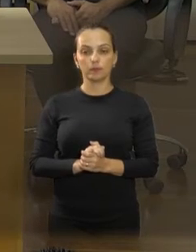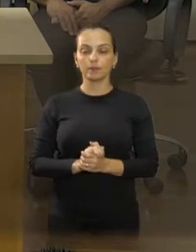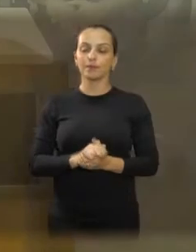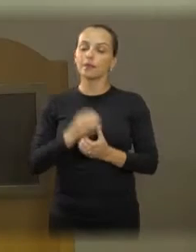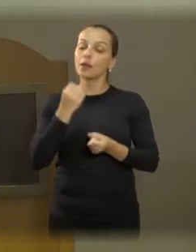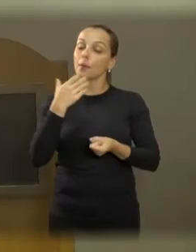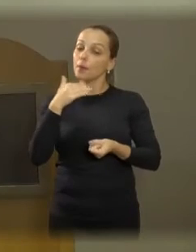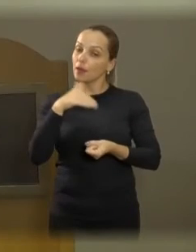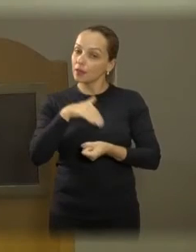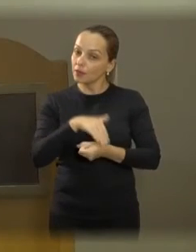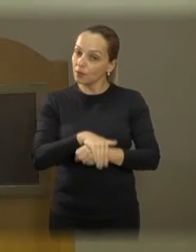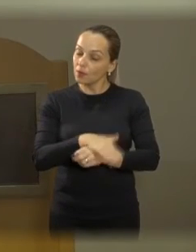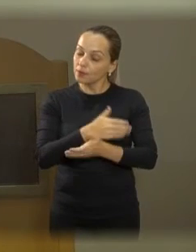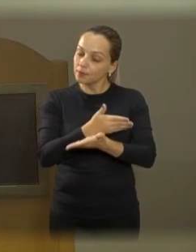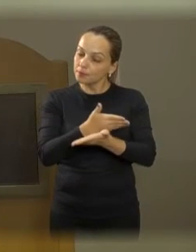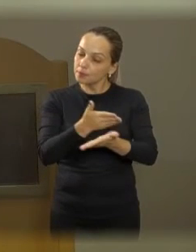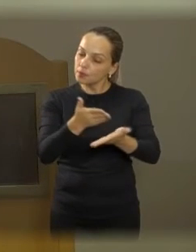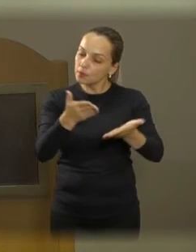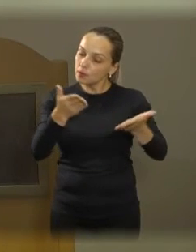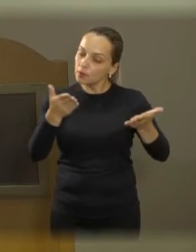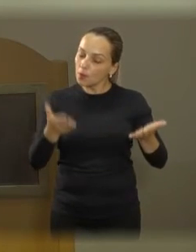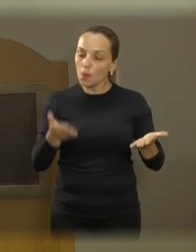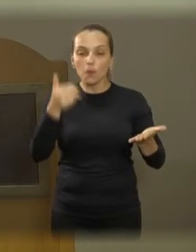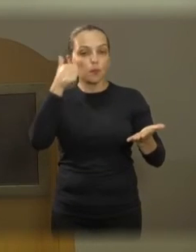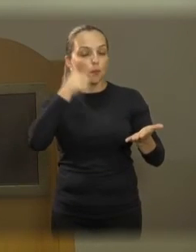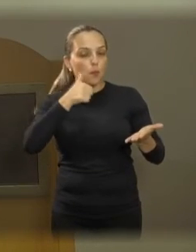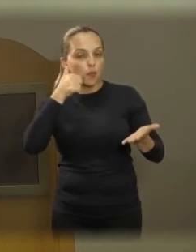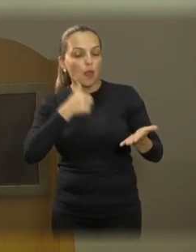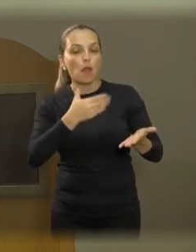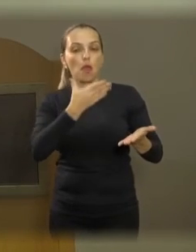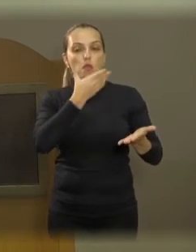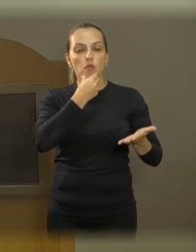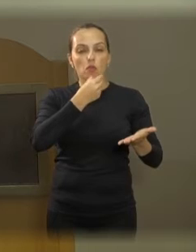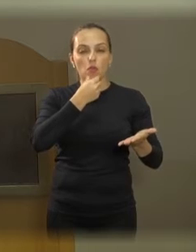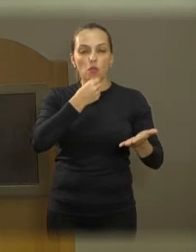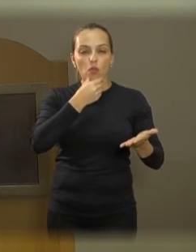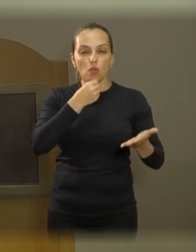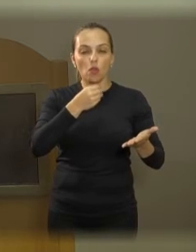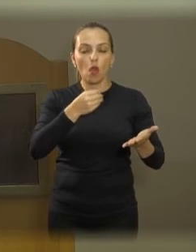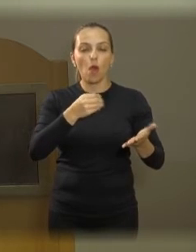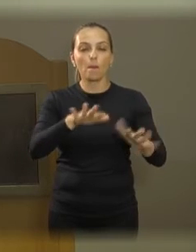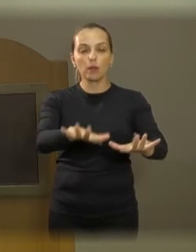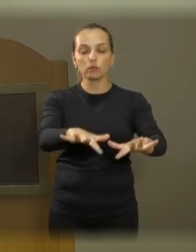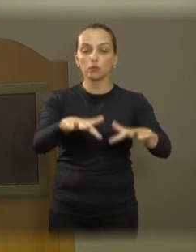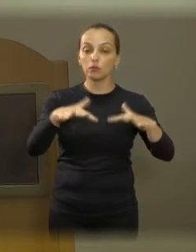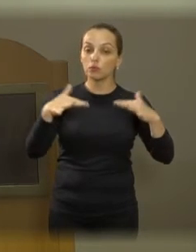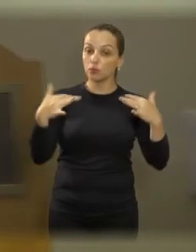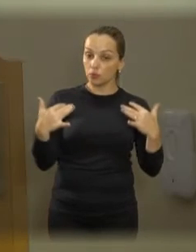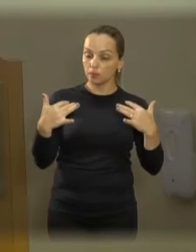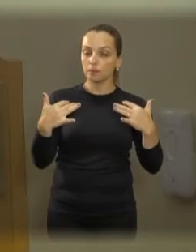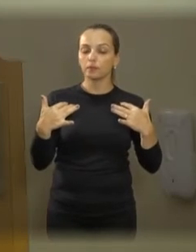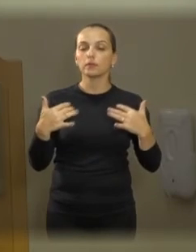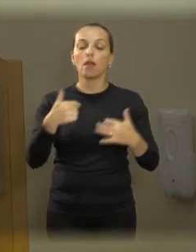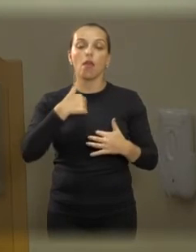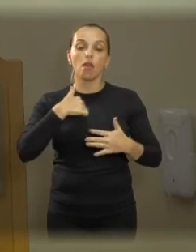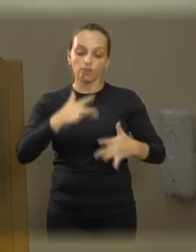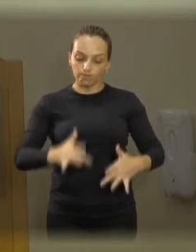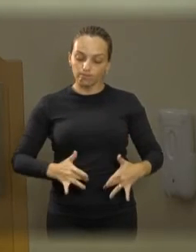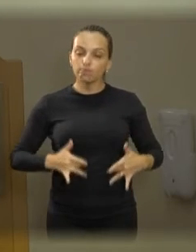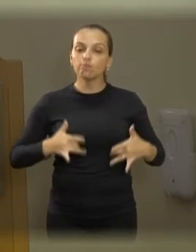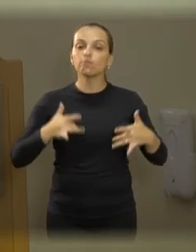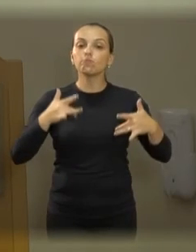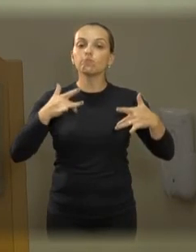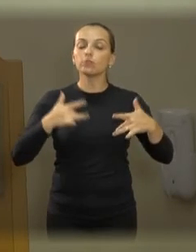Boa noite a todos e todas presentes hoje. É com grande satisfação que eu estou prestando